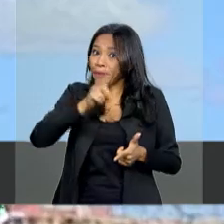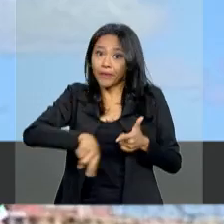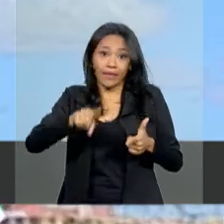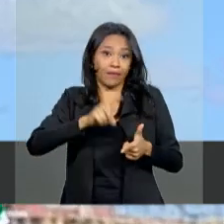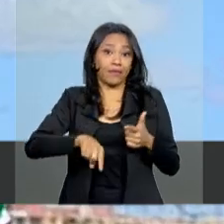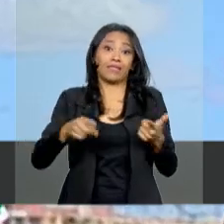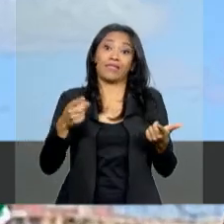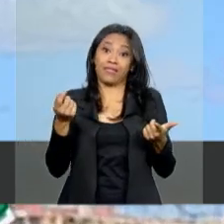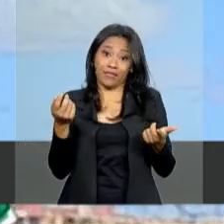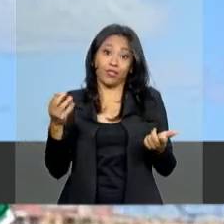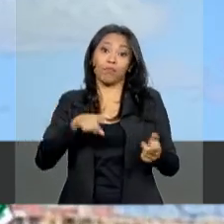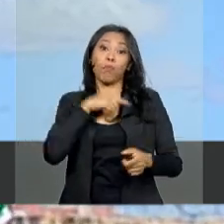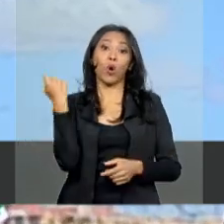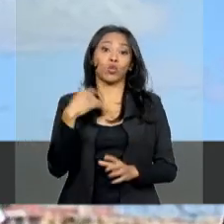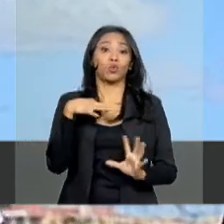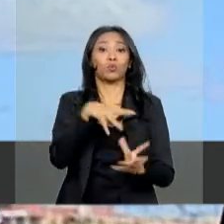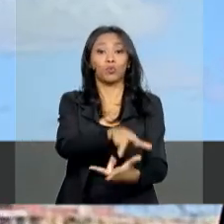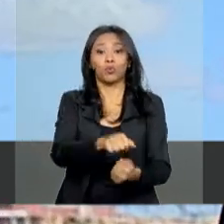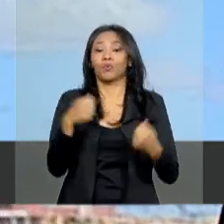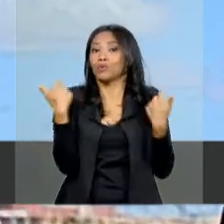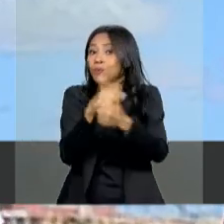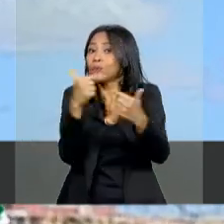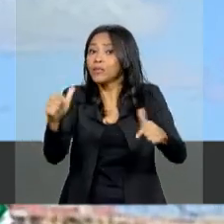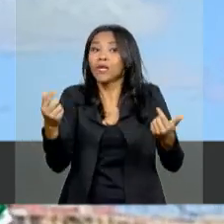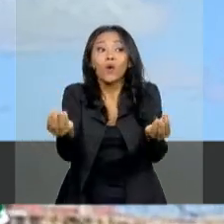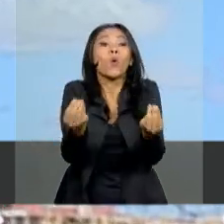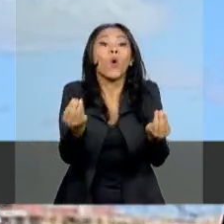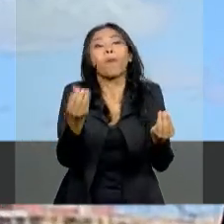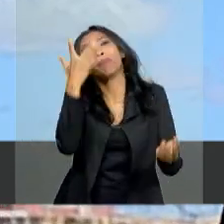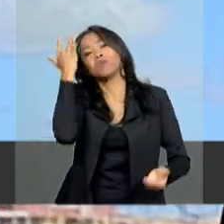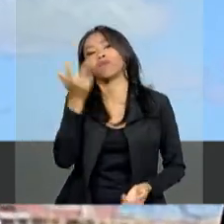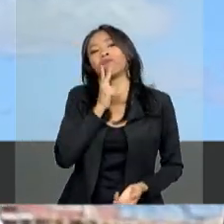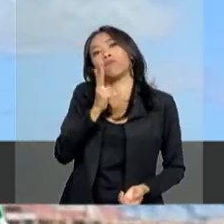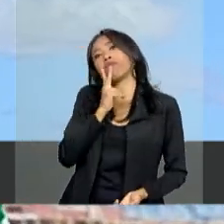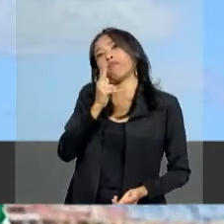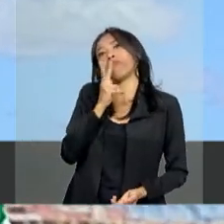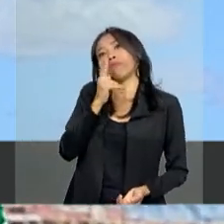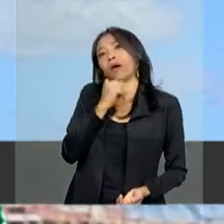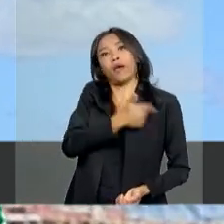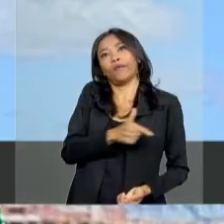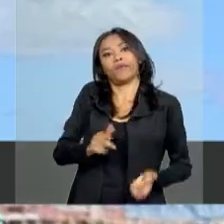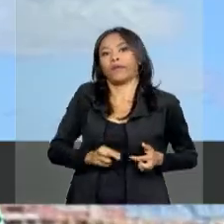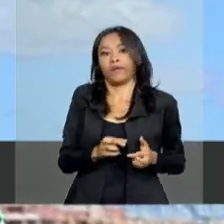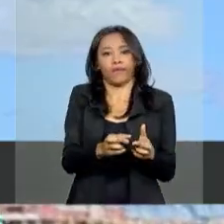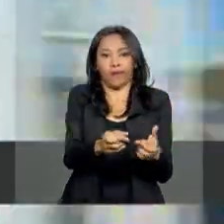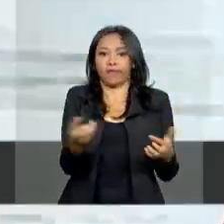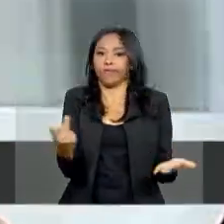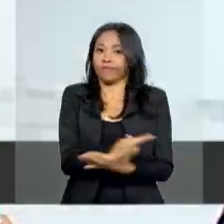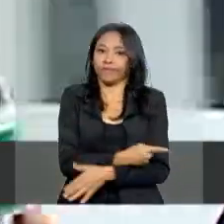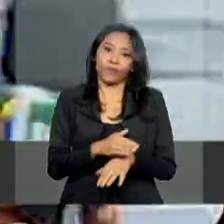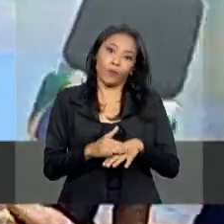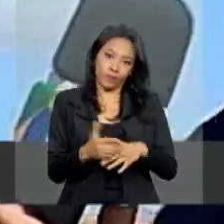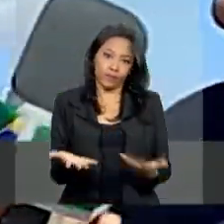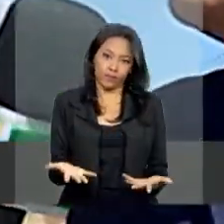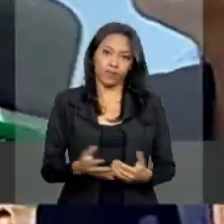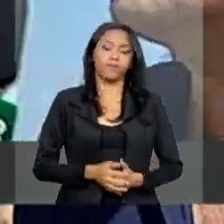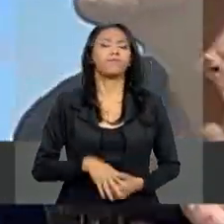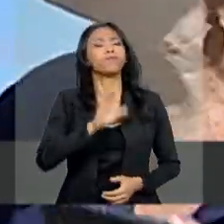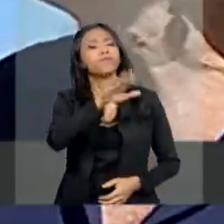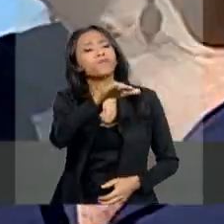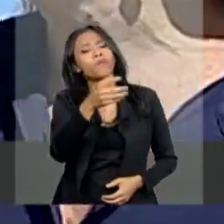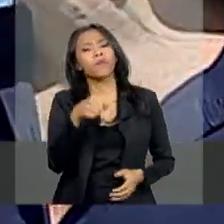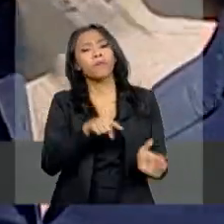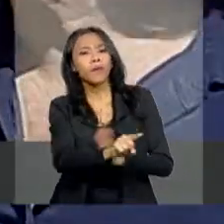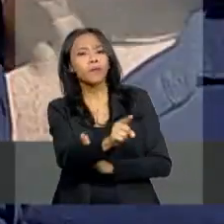evitável no mundo porque não tem como o indivíduo fumar e fica livre de adquirir uma doença o doutor celso